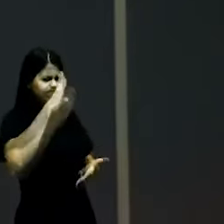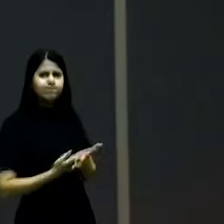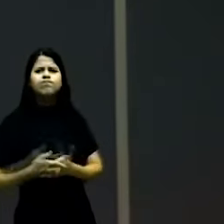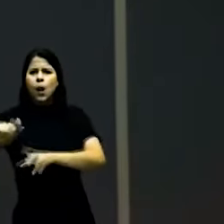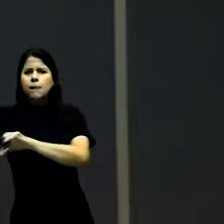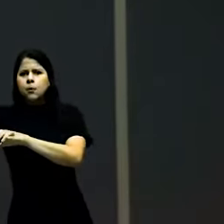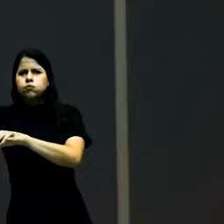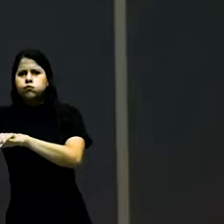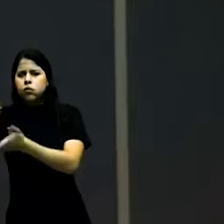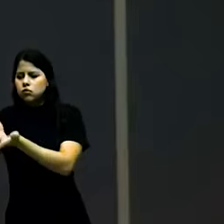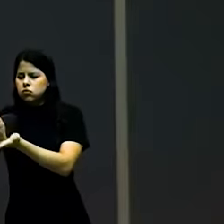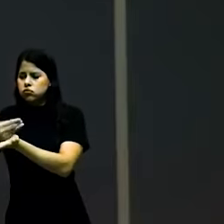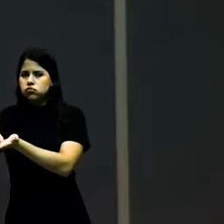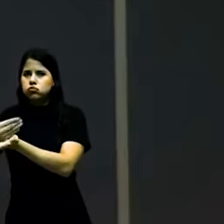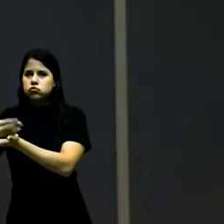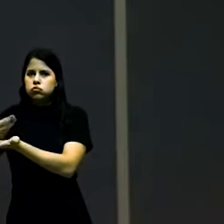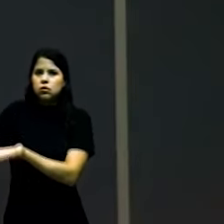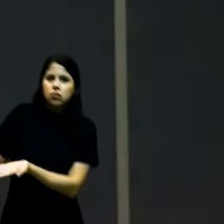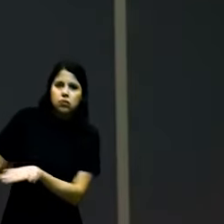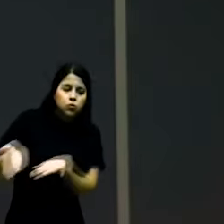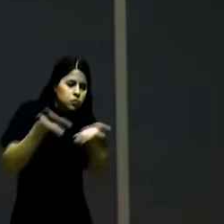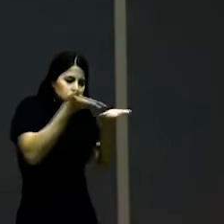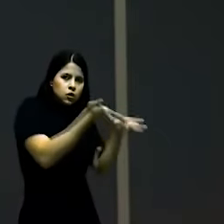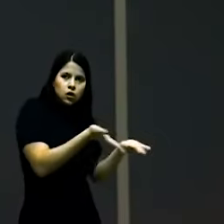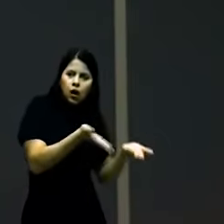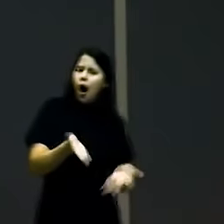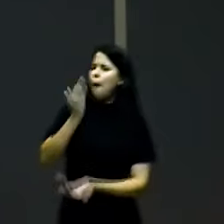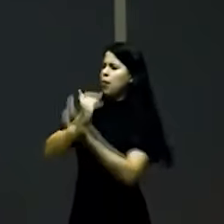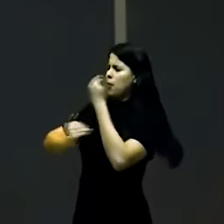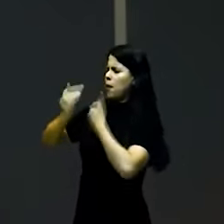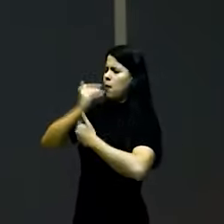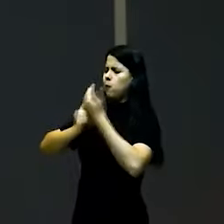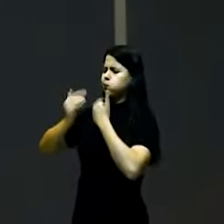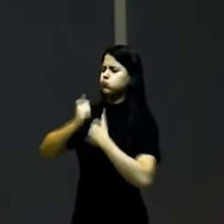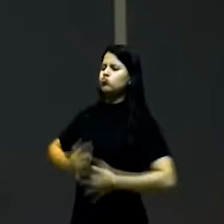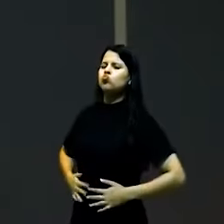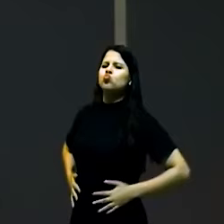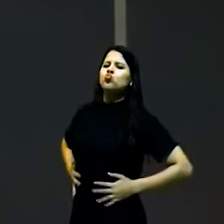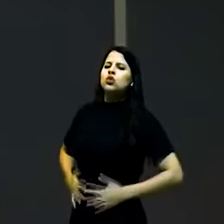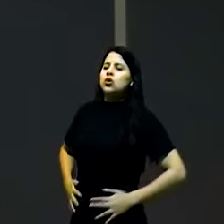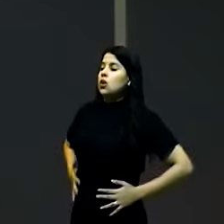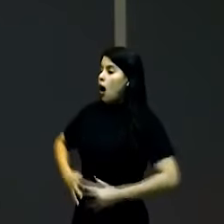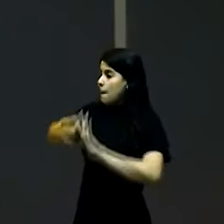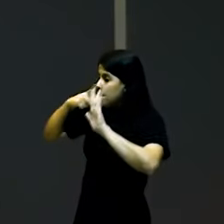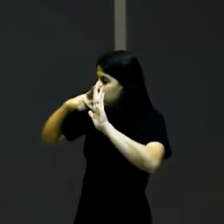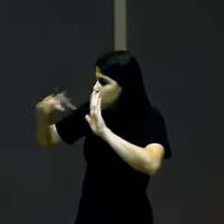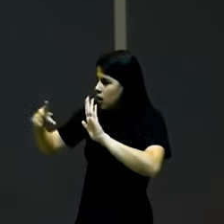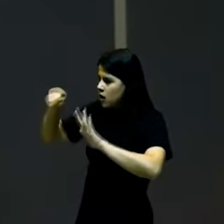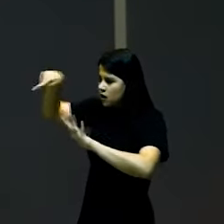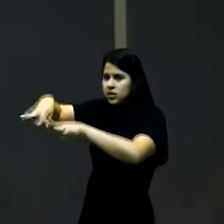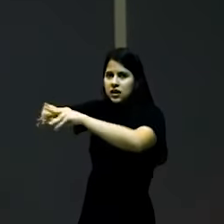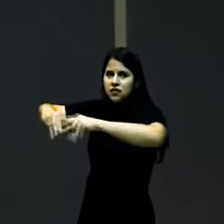para ele, e ele come, sacia a fome e profetiza na vida daquela viúva, dizendo: a farinha